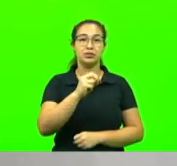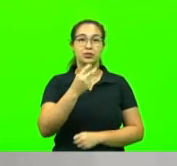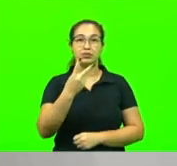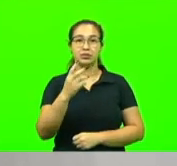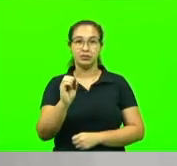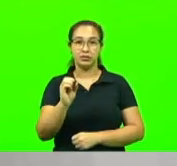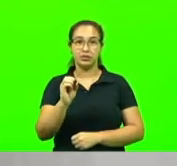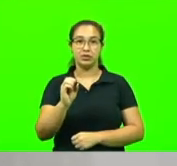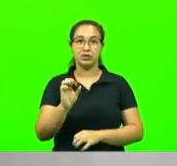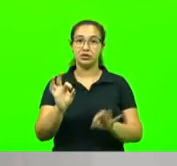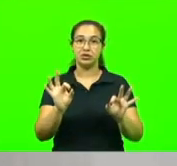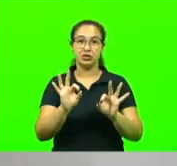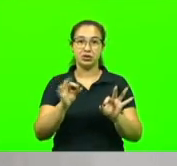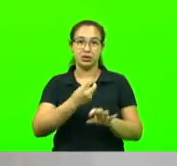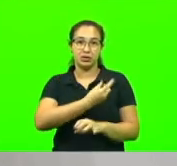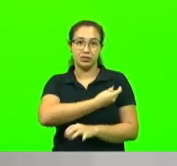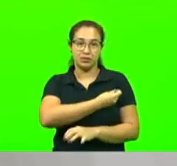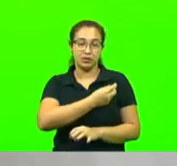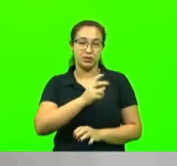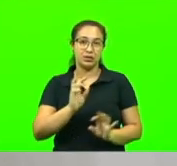vacina,